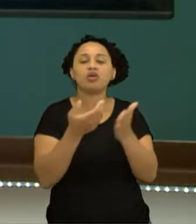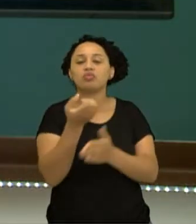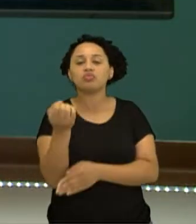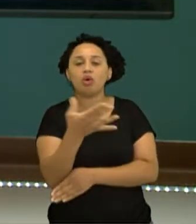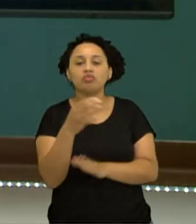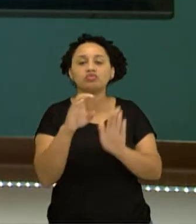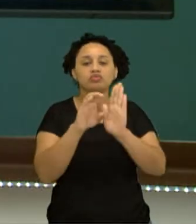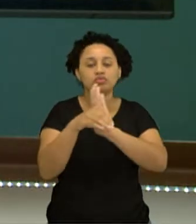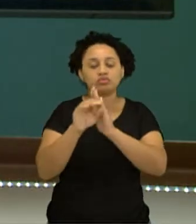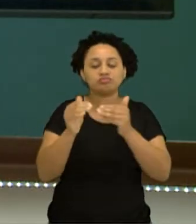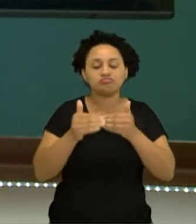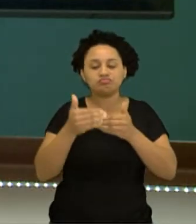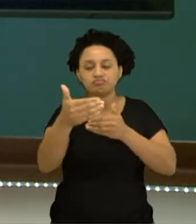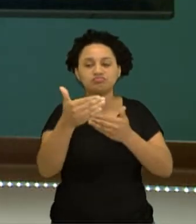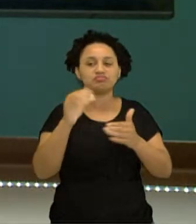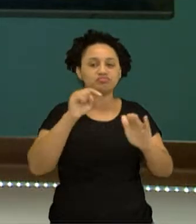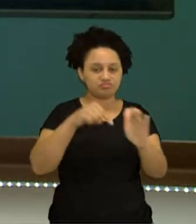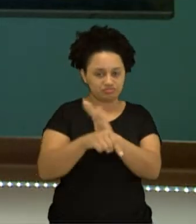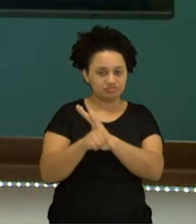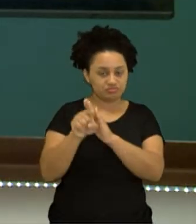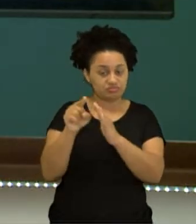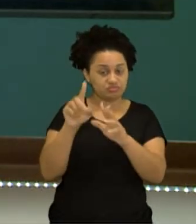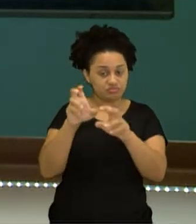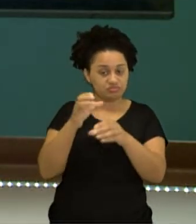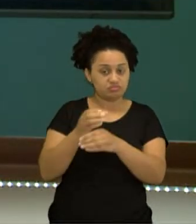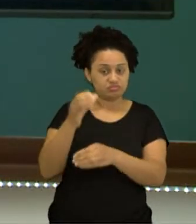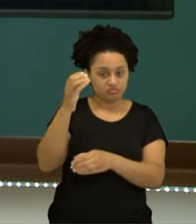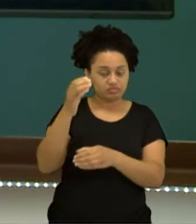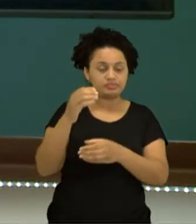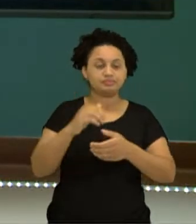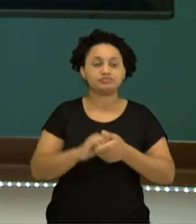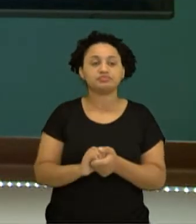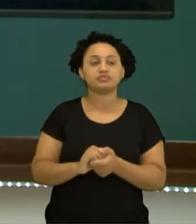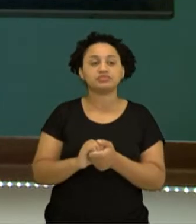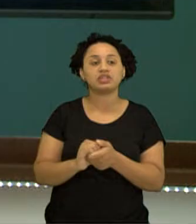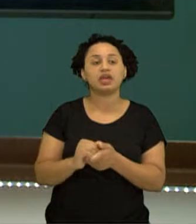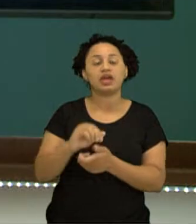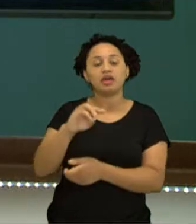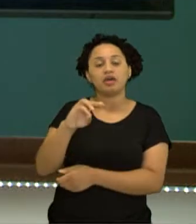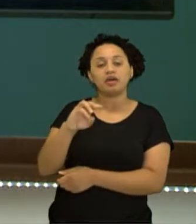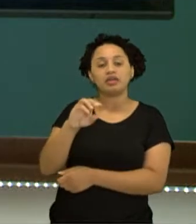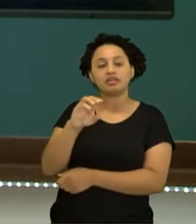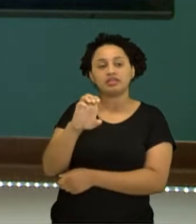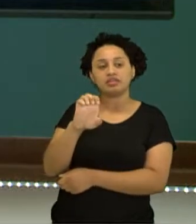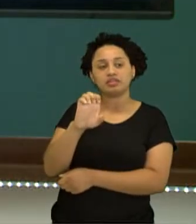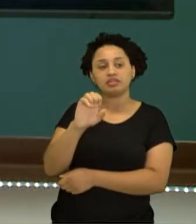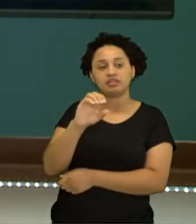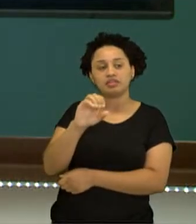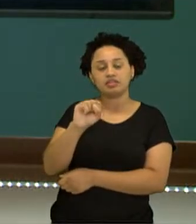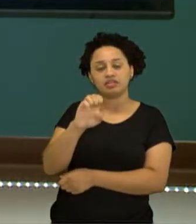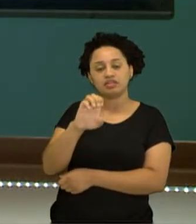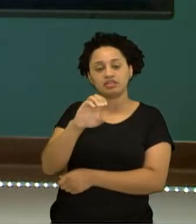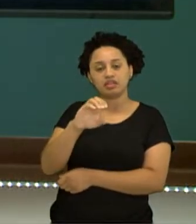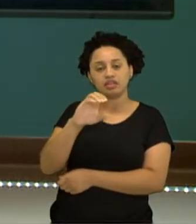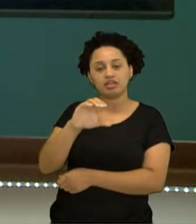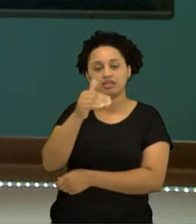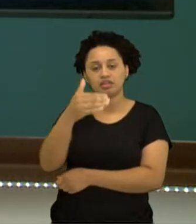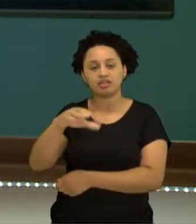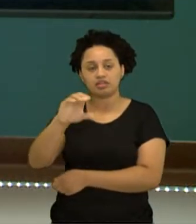conceito, um passinho a mais dentro do cilindro. Secção meridiana é a intersecção de um